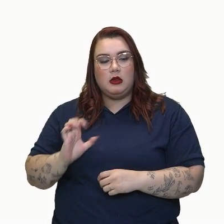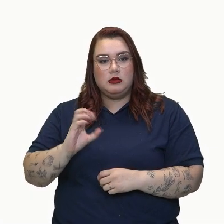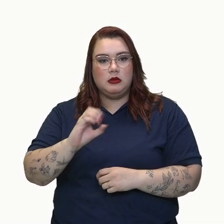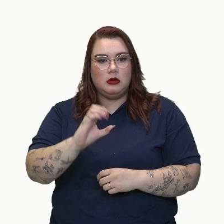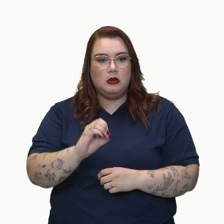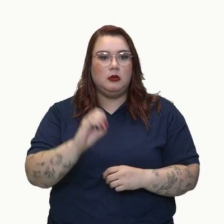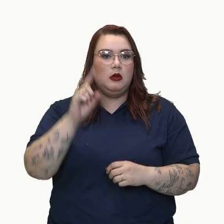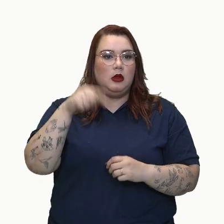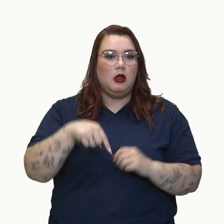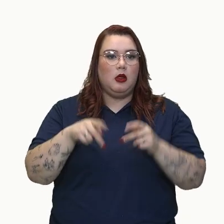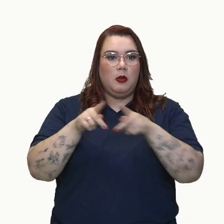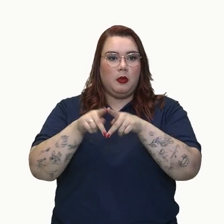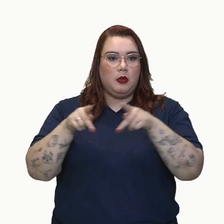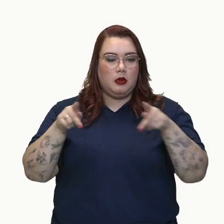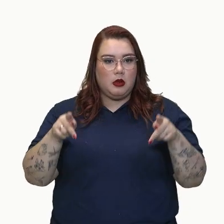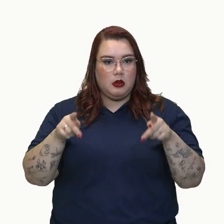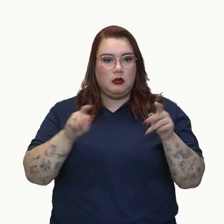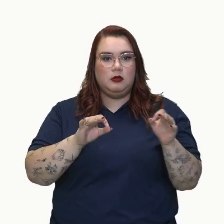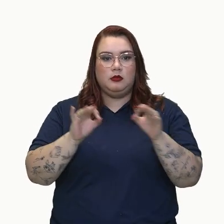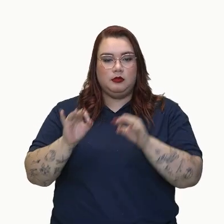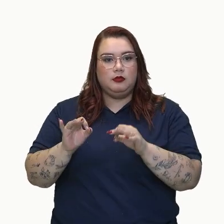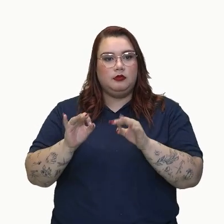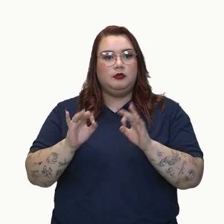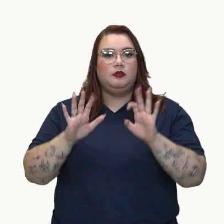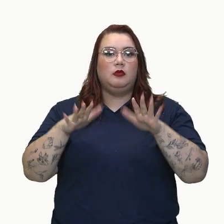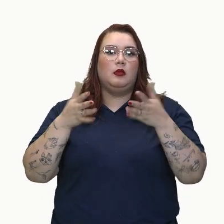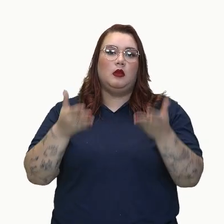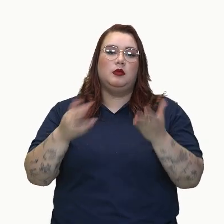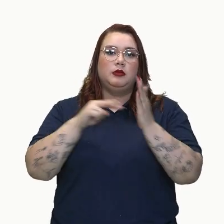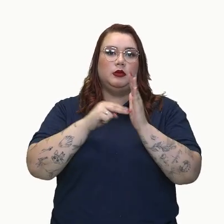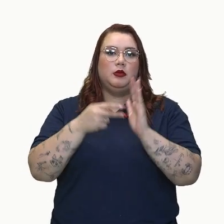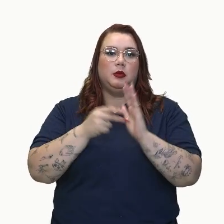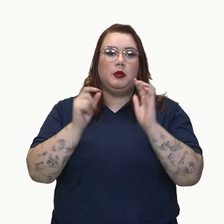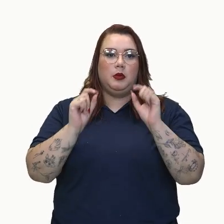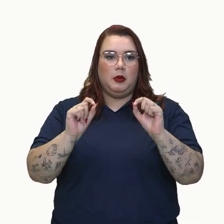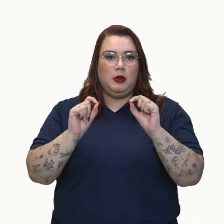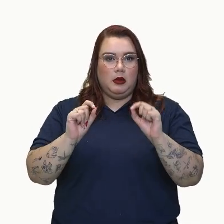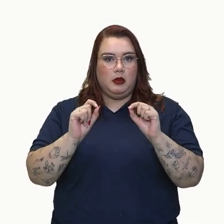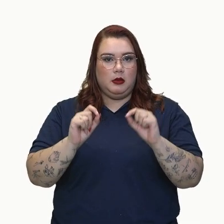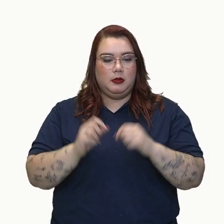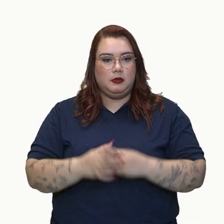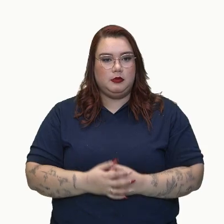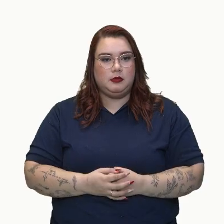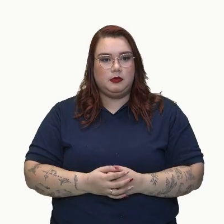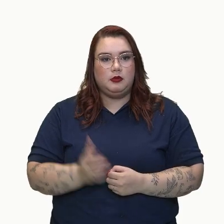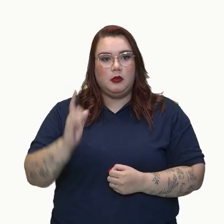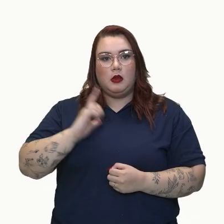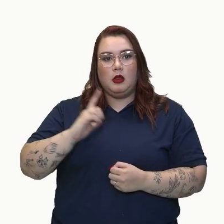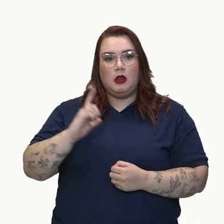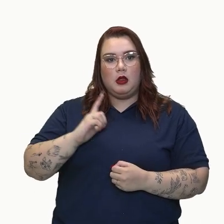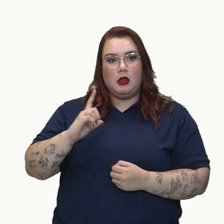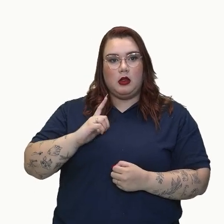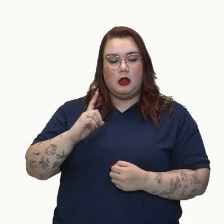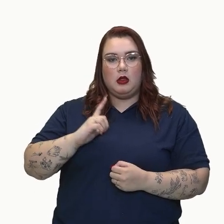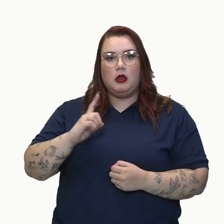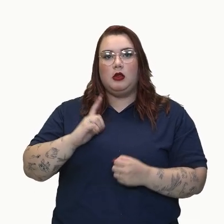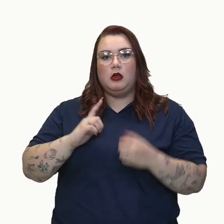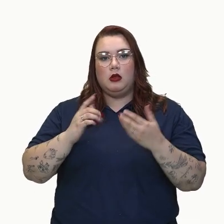são proteínas. Ah, professor, então quer dizer que eu tenho,